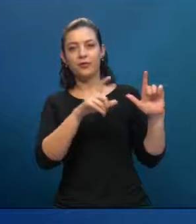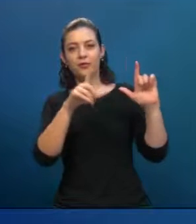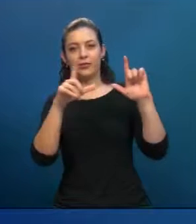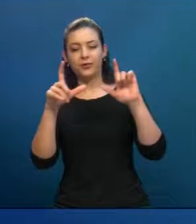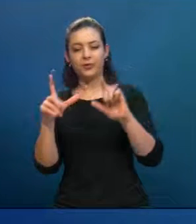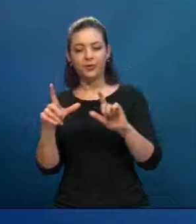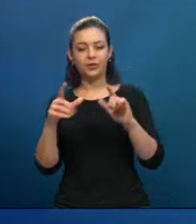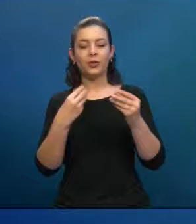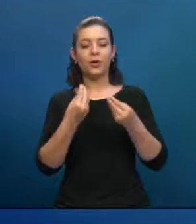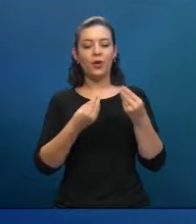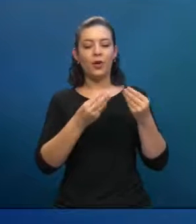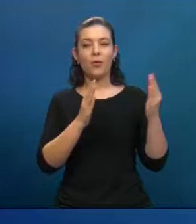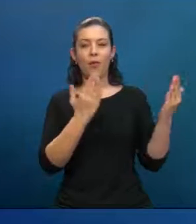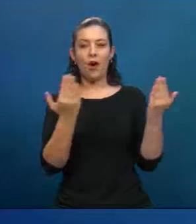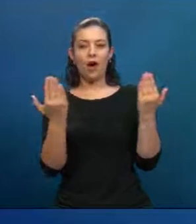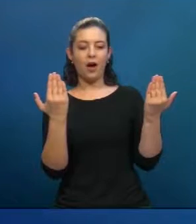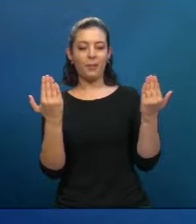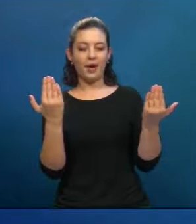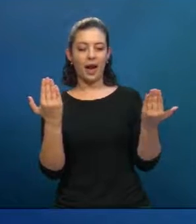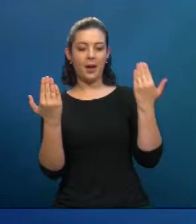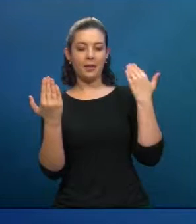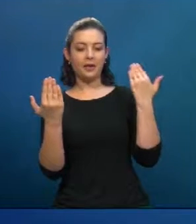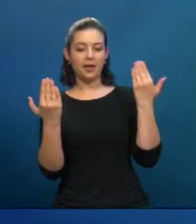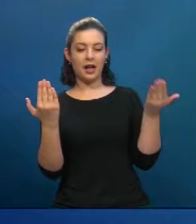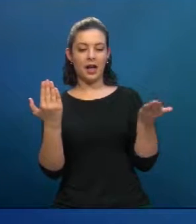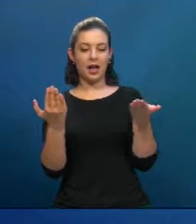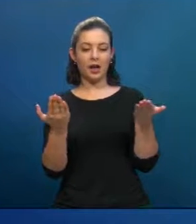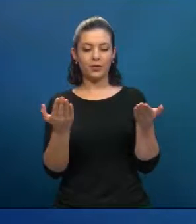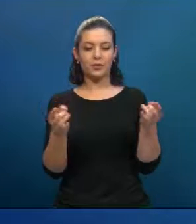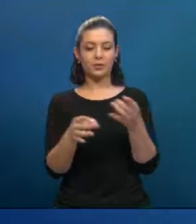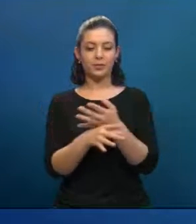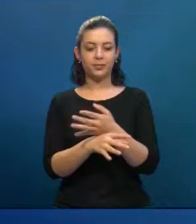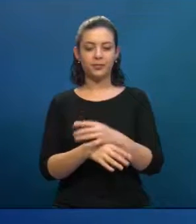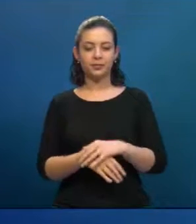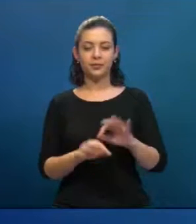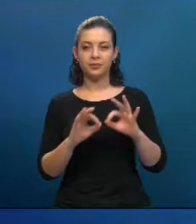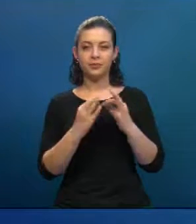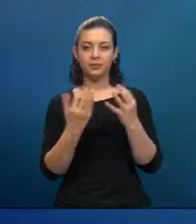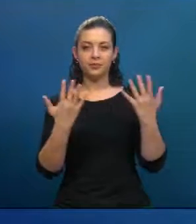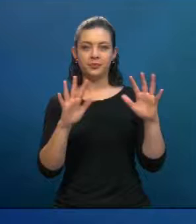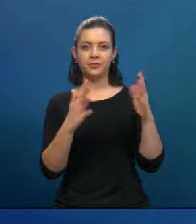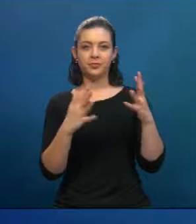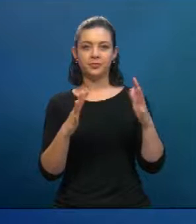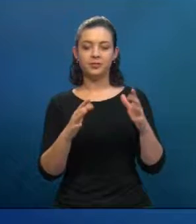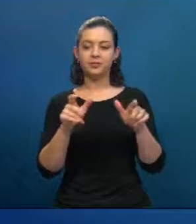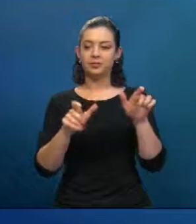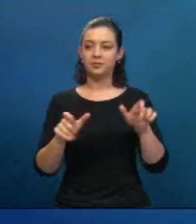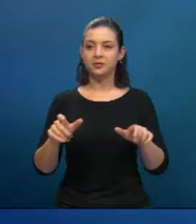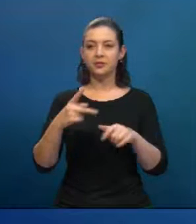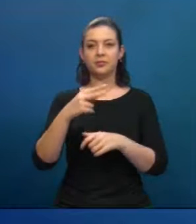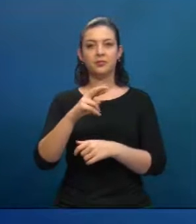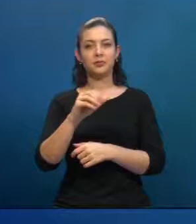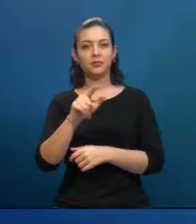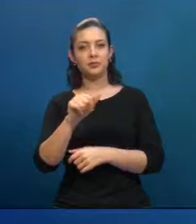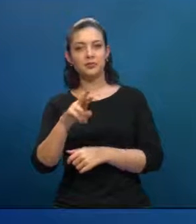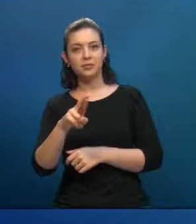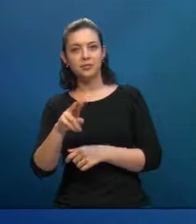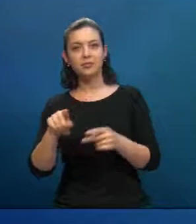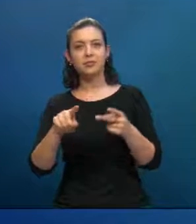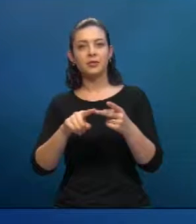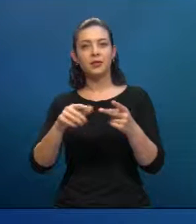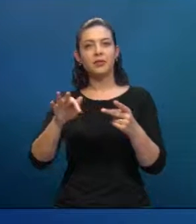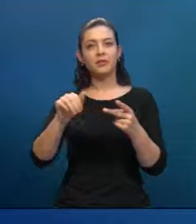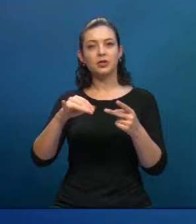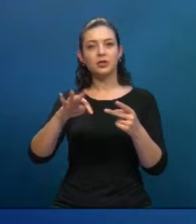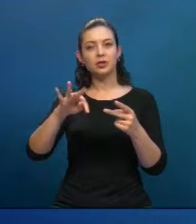casinha como era antes e como ficou depois não parabéns aquela família e parabéns pessoal e da prolar em nome da fatma que a